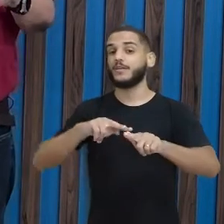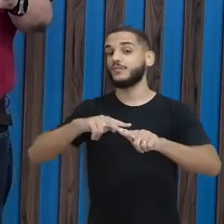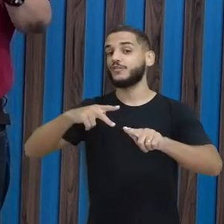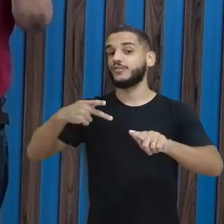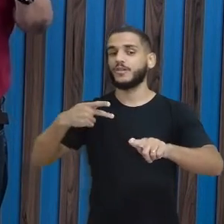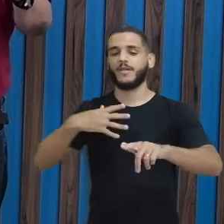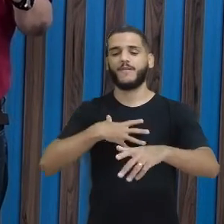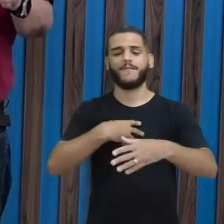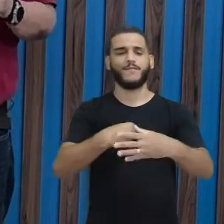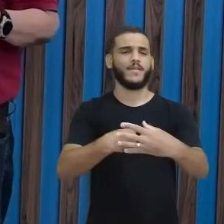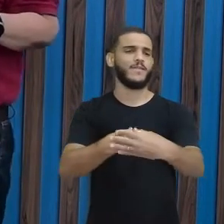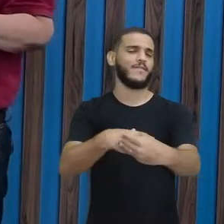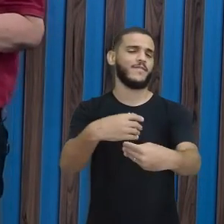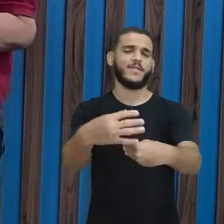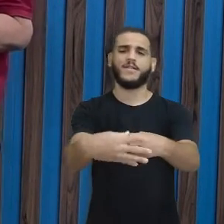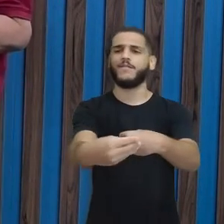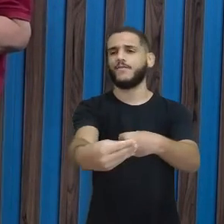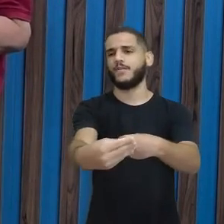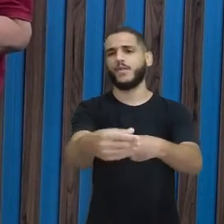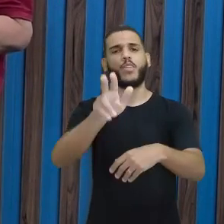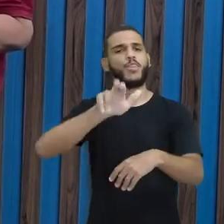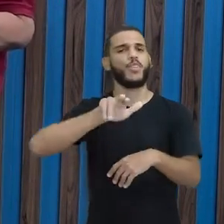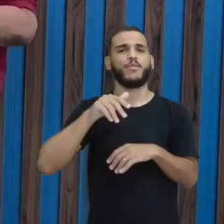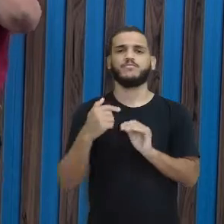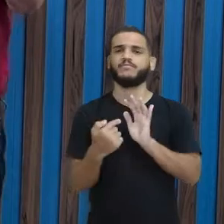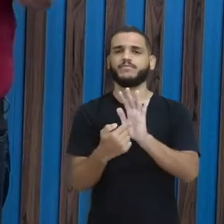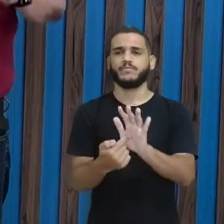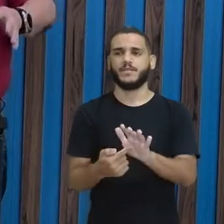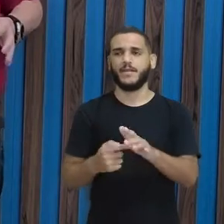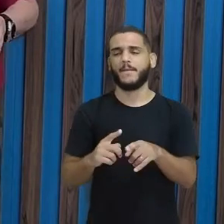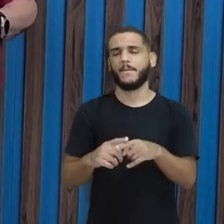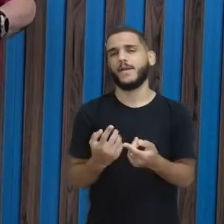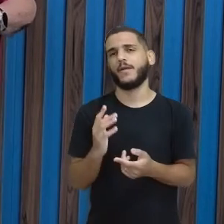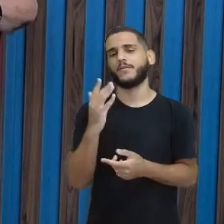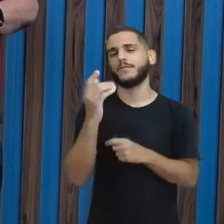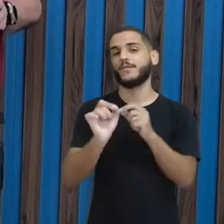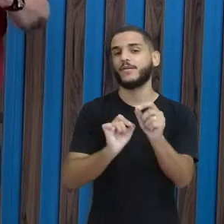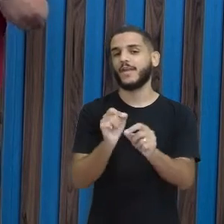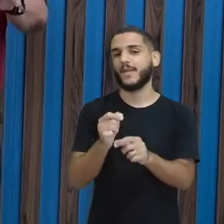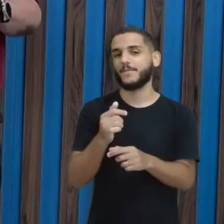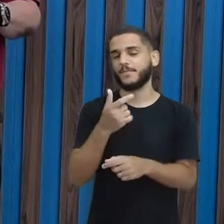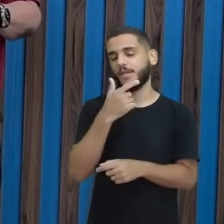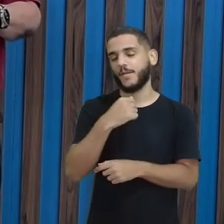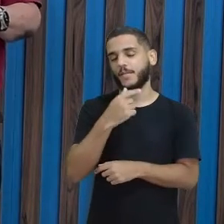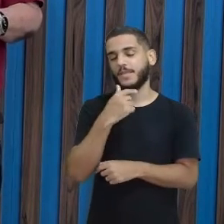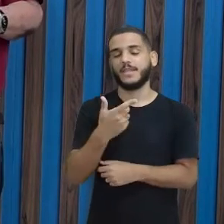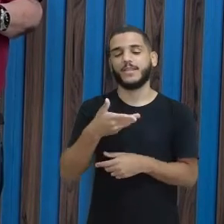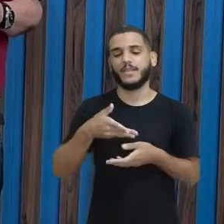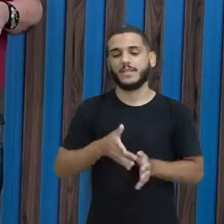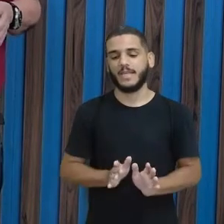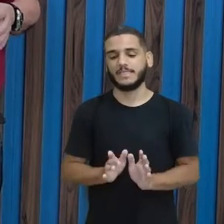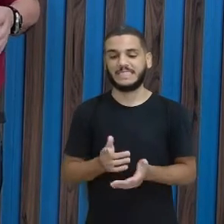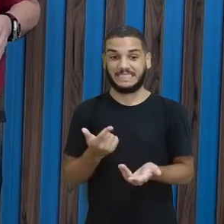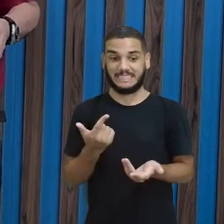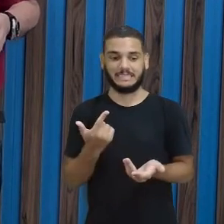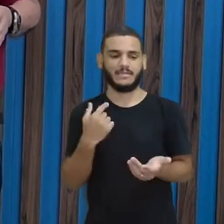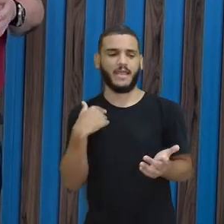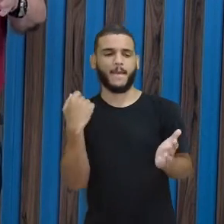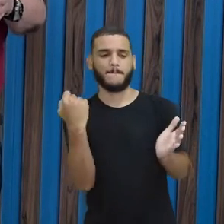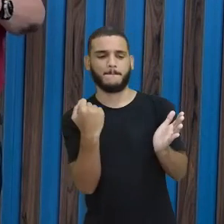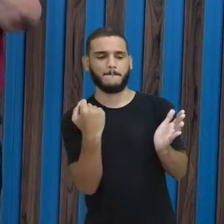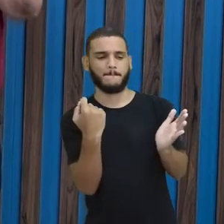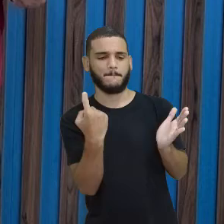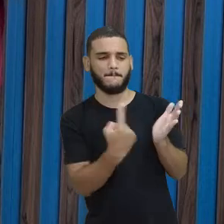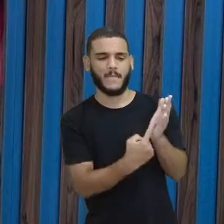Às vezes em uma família ele nunca vai aparecer. Às vezes acontece isso, o menino nasce com um sinal no corpo. Vem, rapaz, puxou a tua